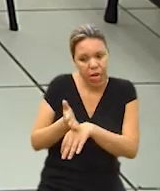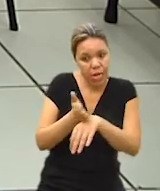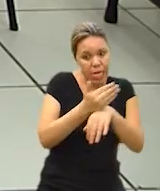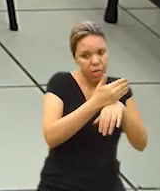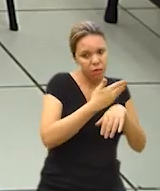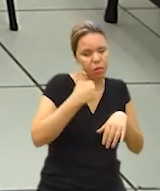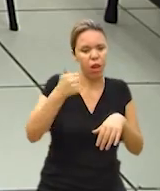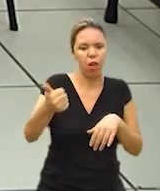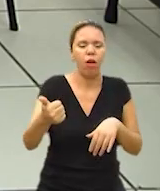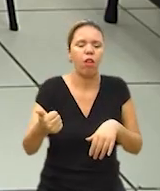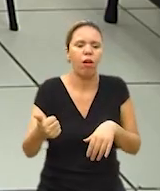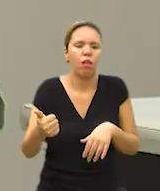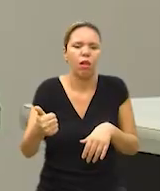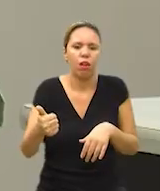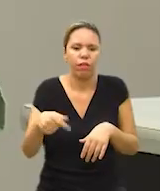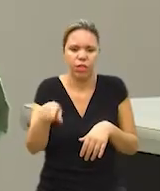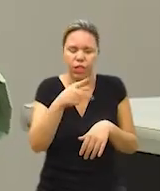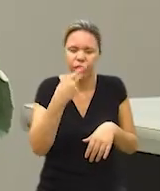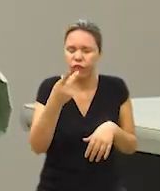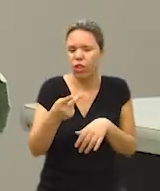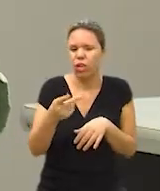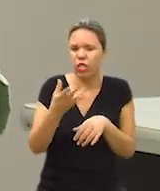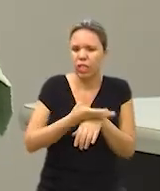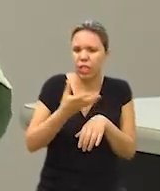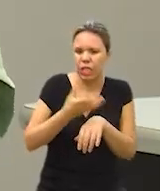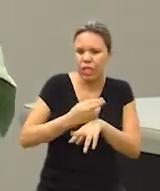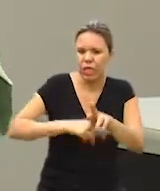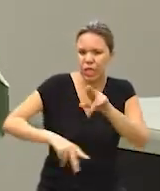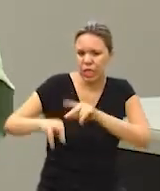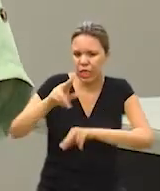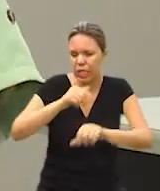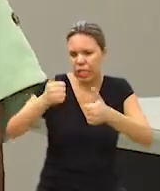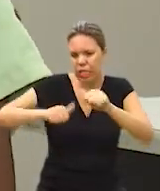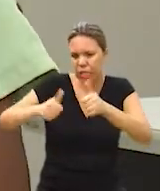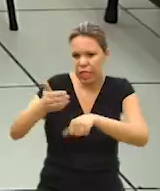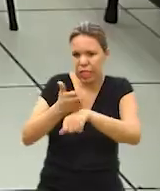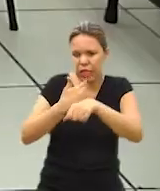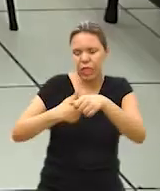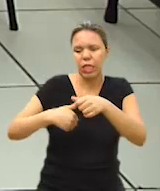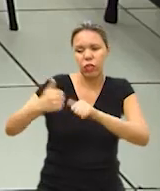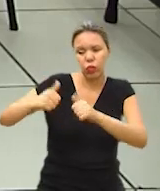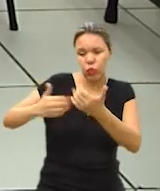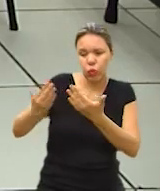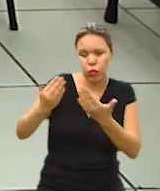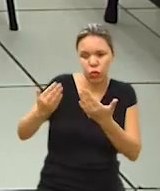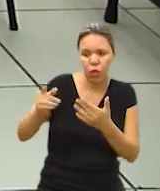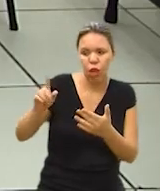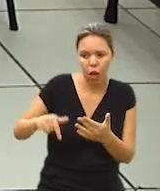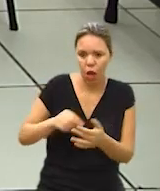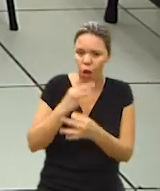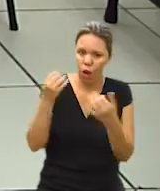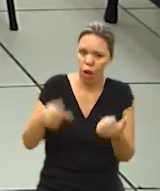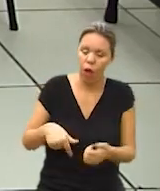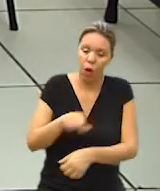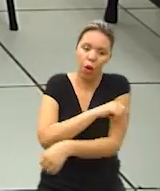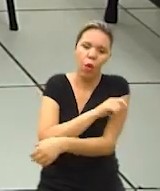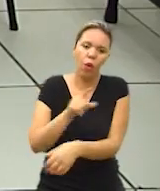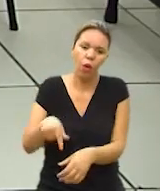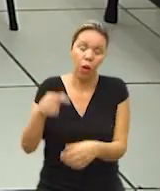antes, melhor, né? Vocês falaram aí de disciplinas, de ver avaliações anteriores, tudo é válido. Isso, e se o aluno está